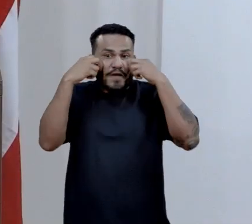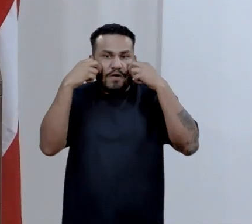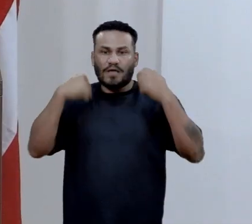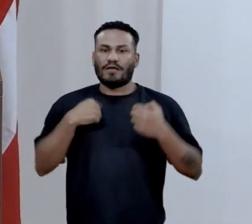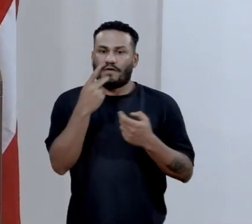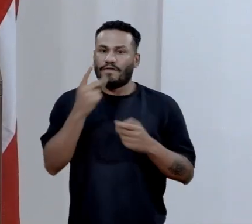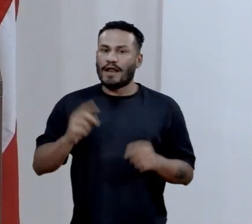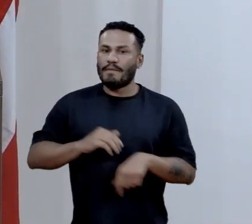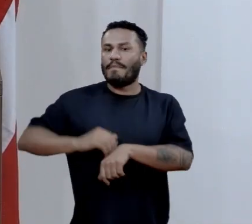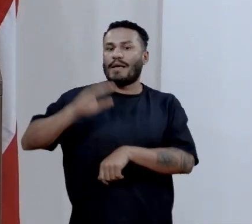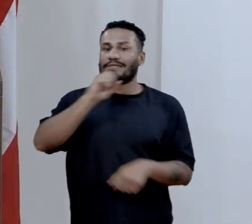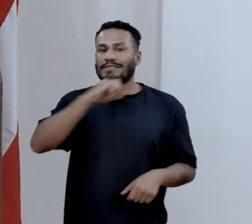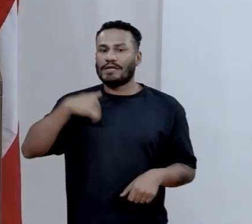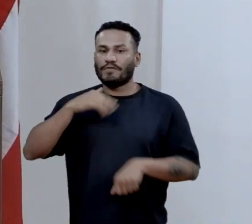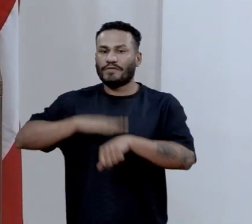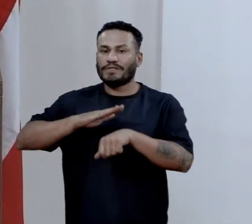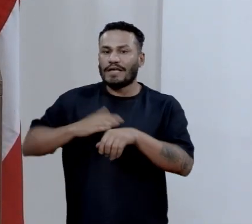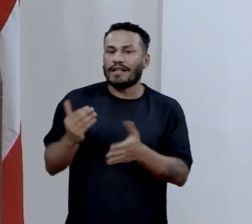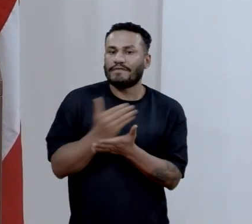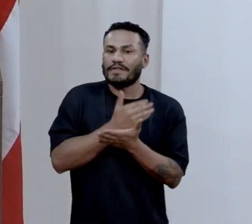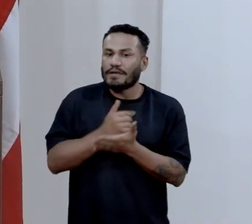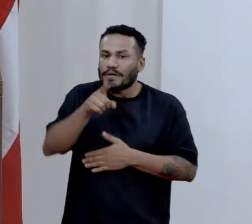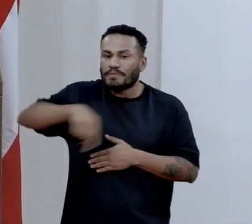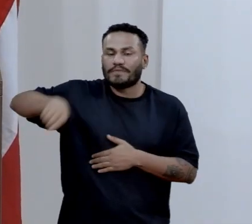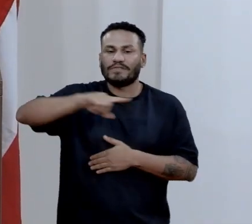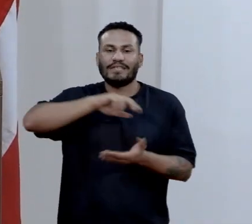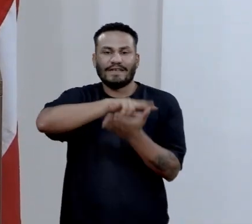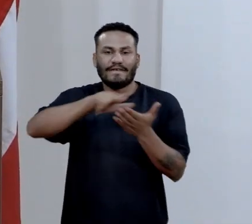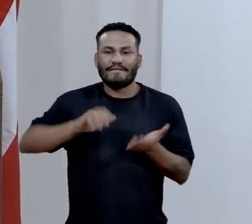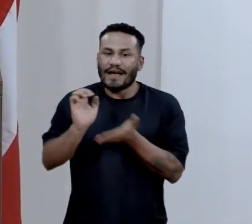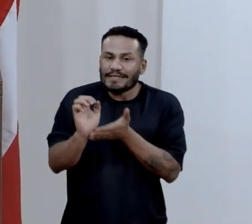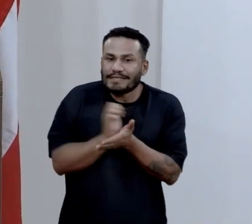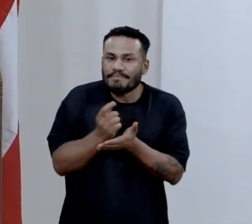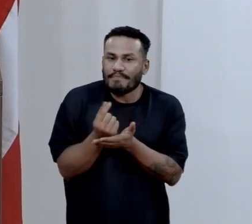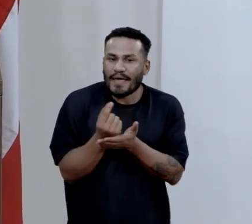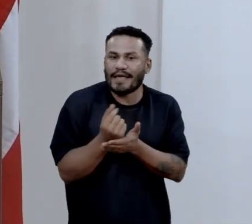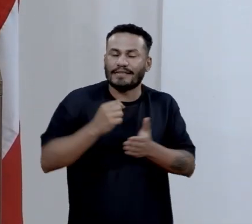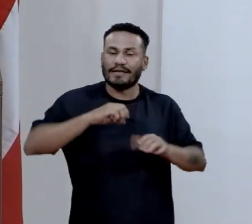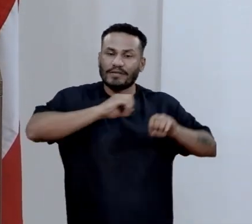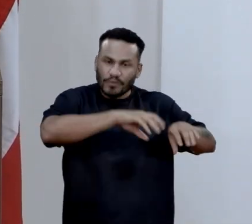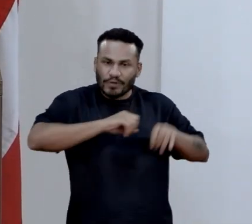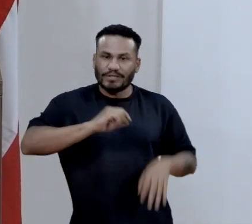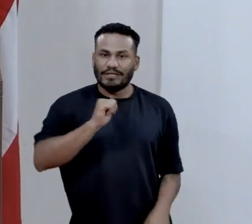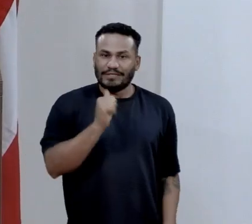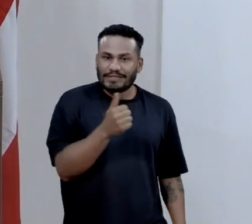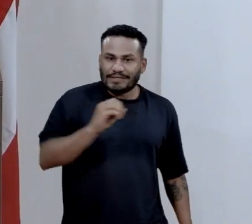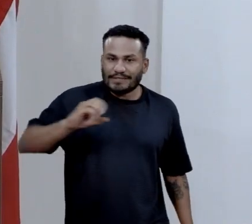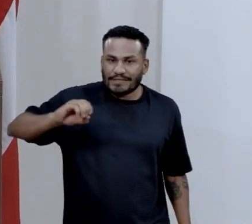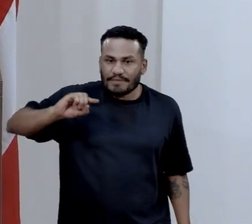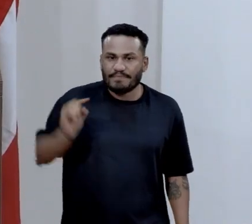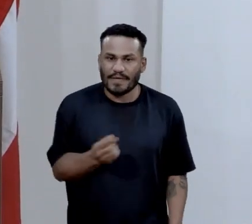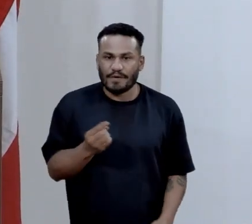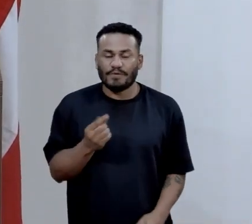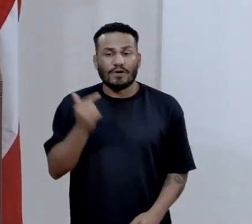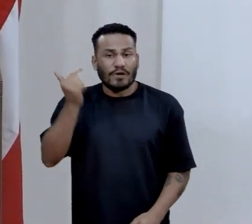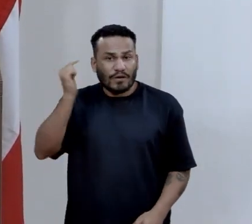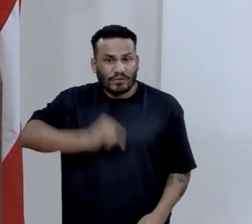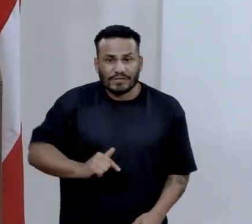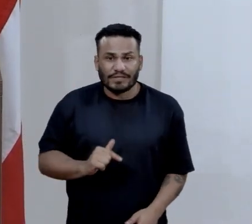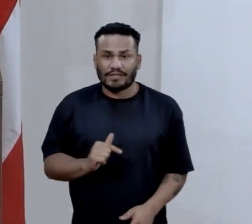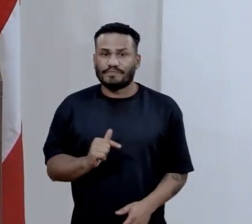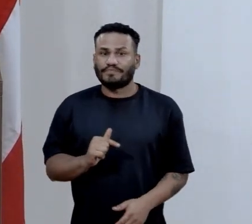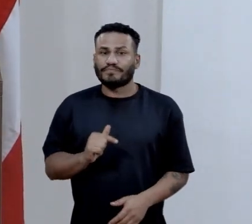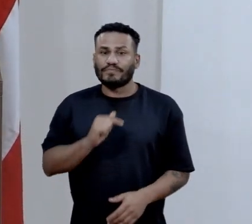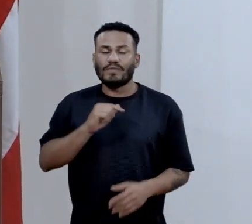vou te falar, se eu fizer um levantamento aqui para o senhor, tem várias emendas dessas da educação, de 100 mil reais, que nós conseguimos para o